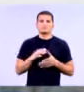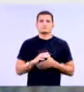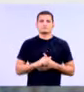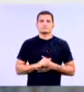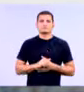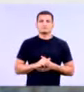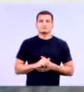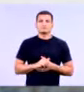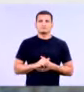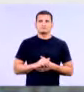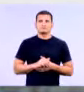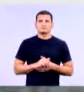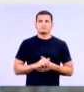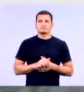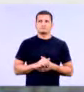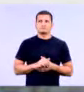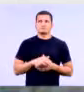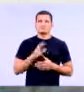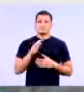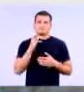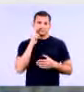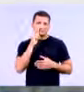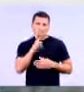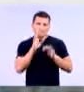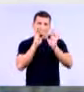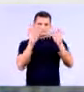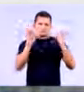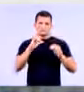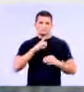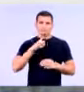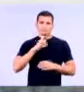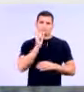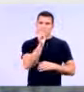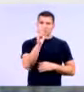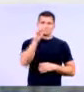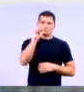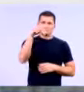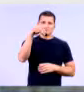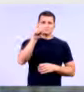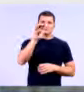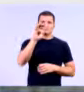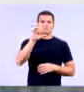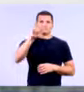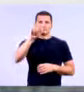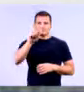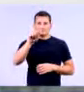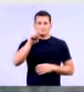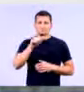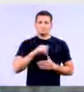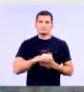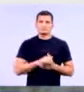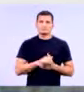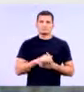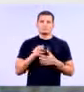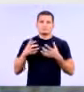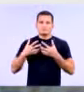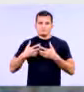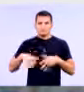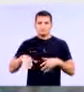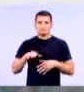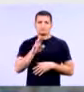Rondônia. Então, vamos aqui, ó, apareceu Anabela dentro do site do IFRO. Anabela, site do IFRO.